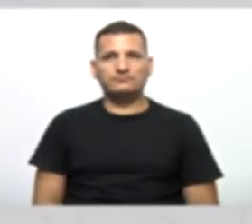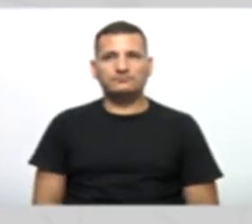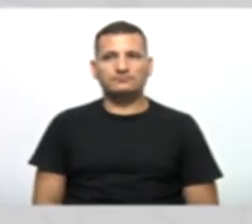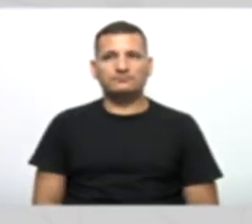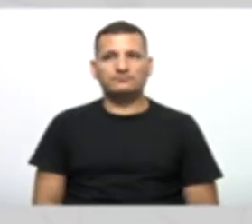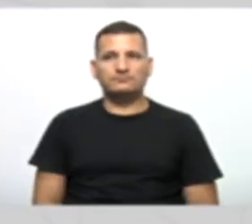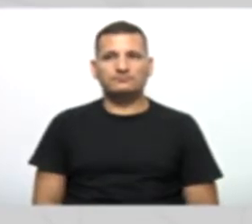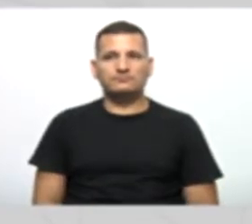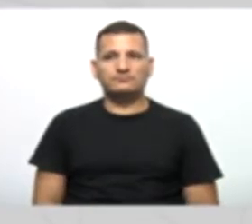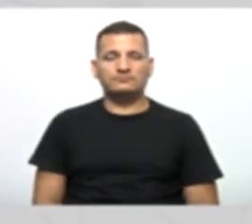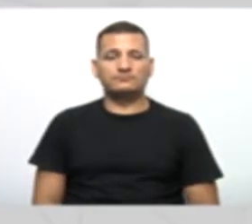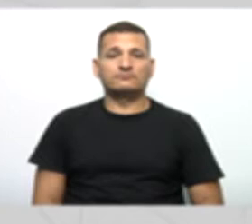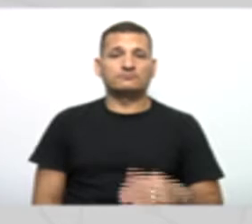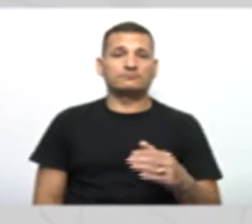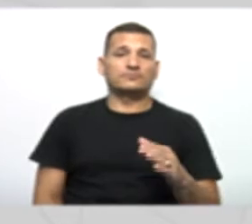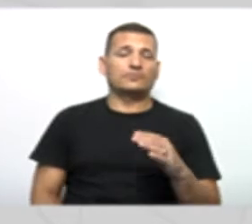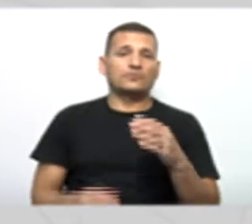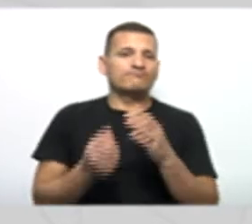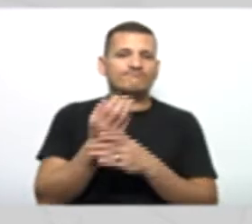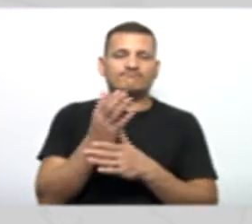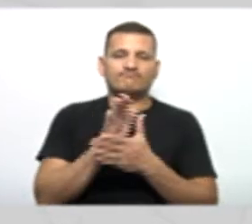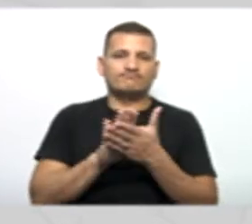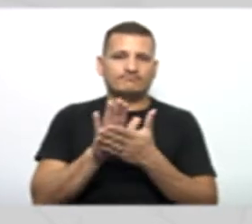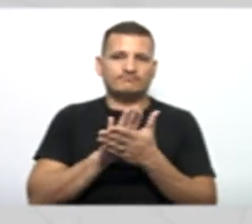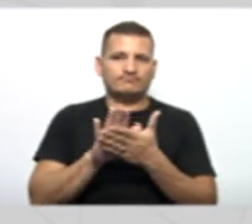Aconteceu isso porque a gente não criou nada ainda, né? Então, vamos lá.